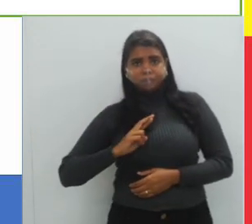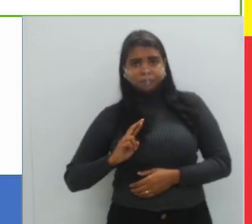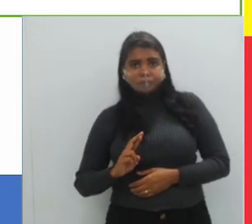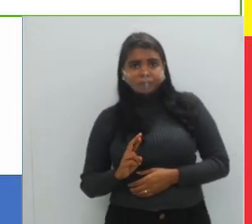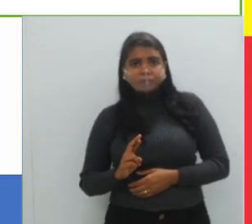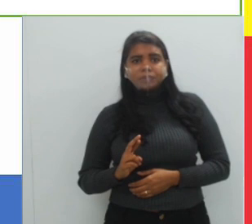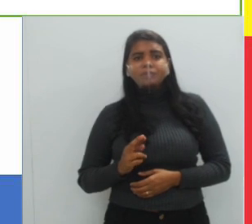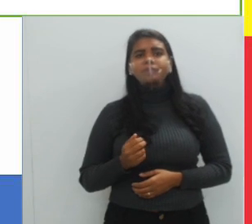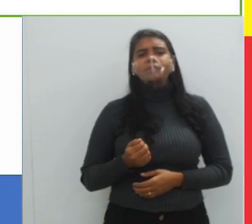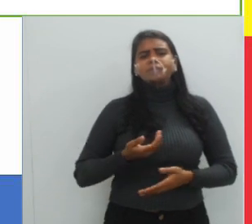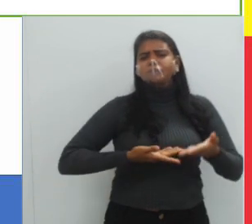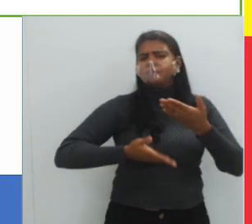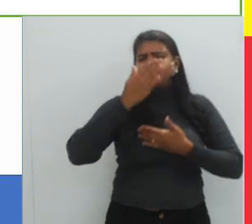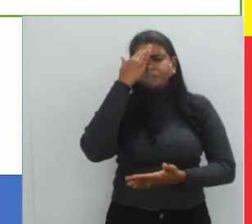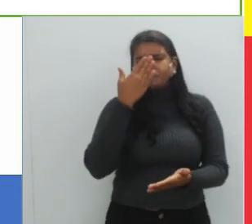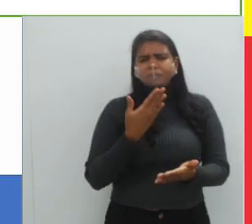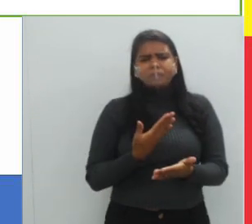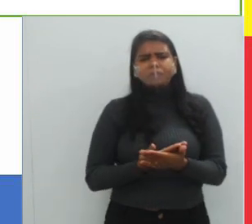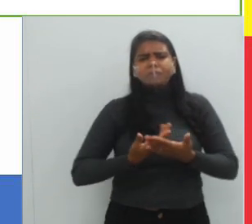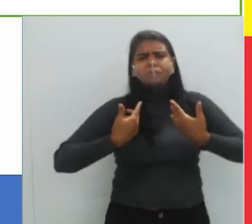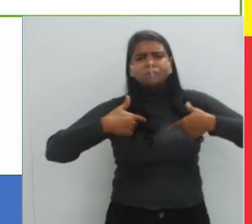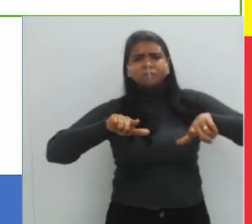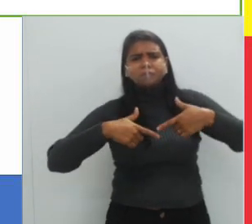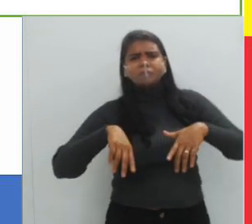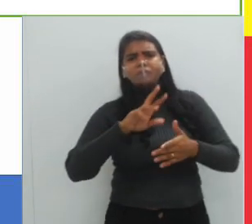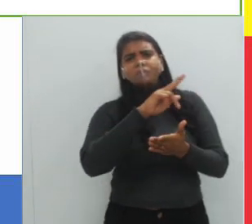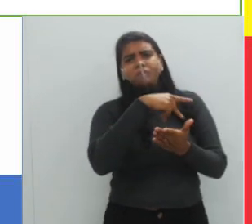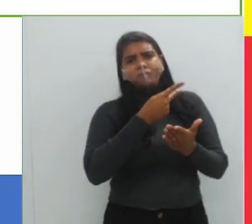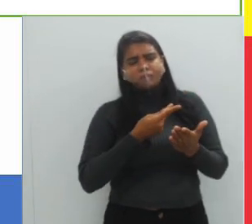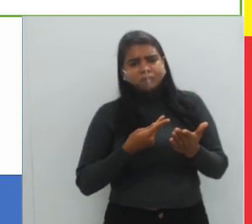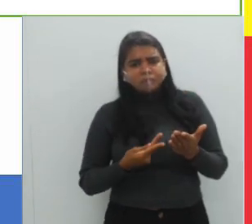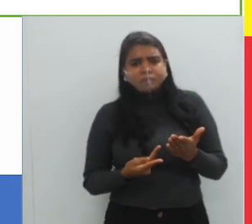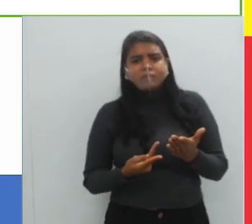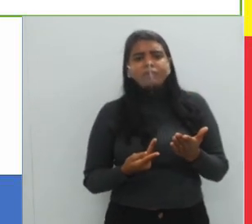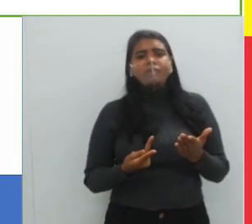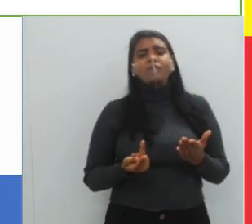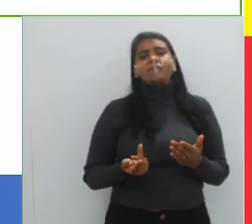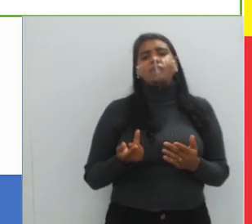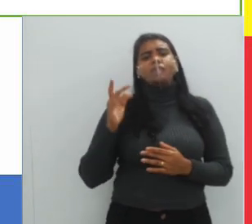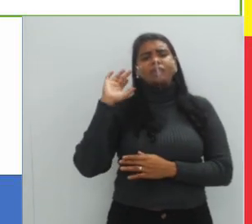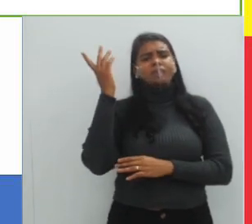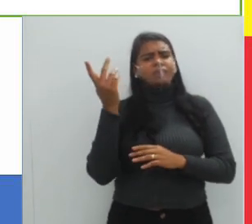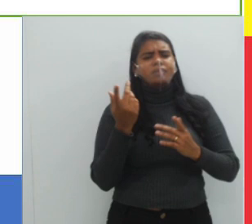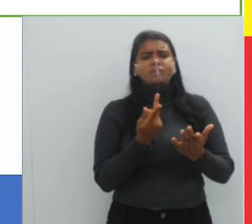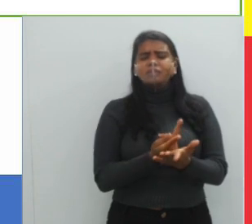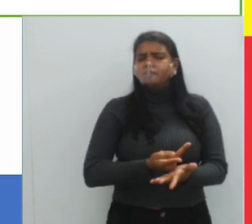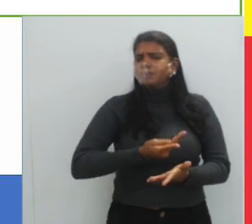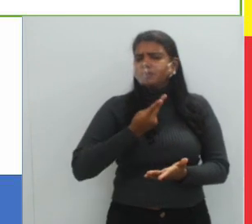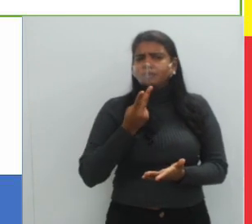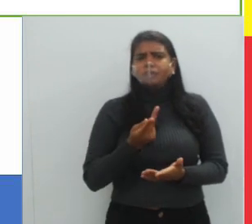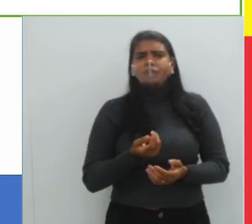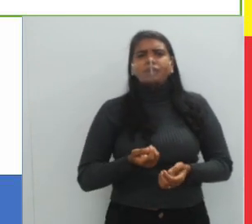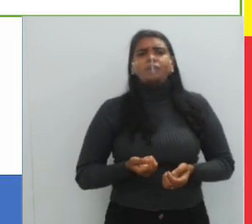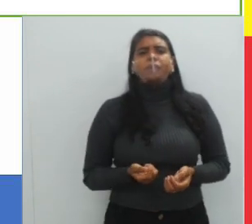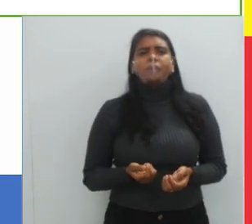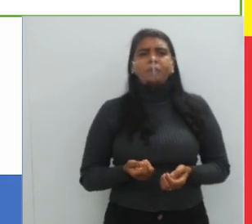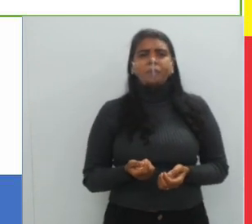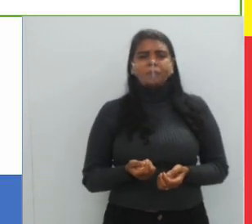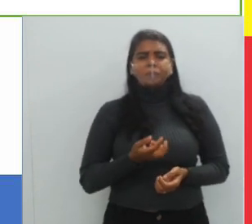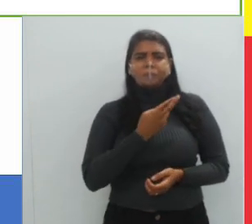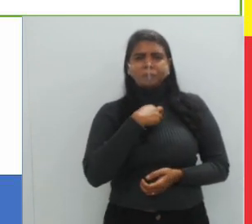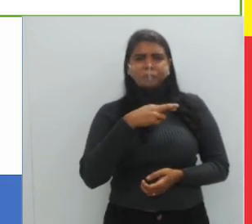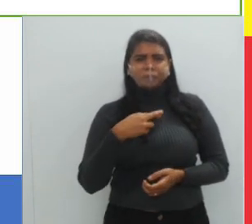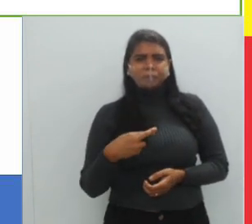incluído arquétipos, atos, trabalhos artísticos, eventos, fenômenos naturais, certo? Por